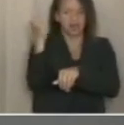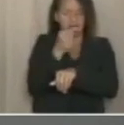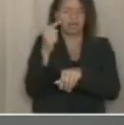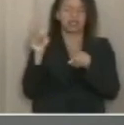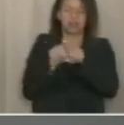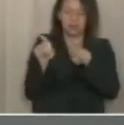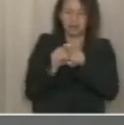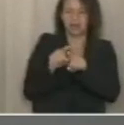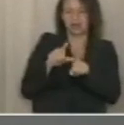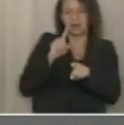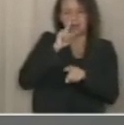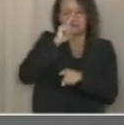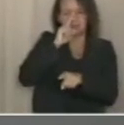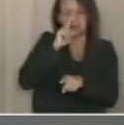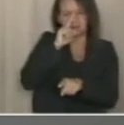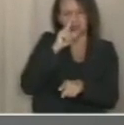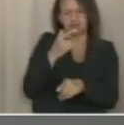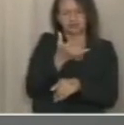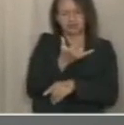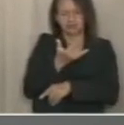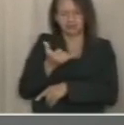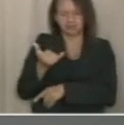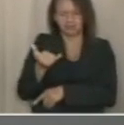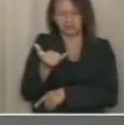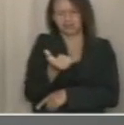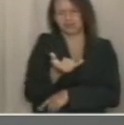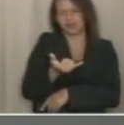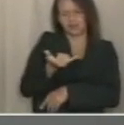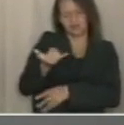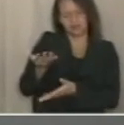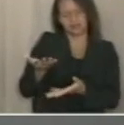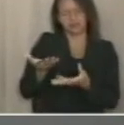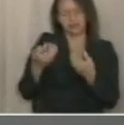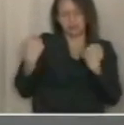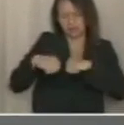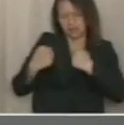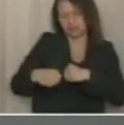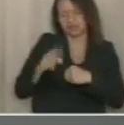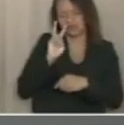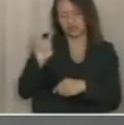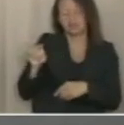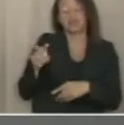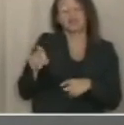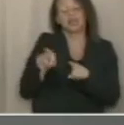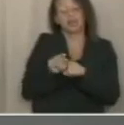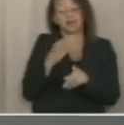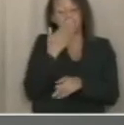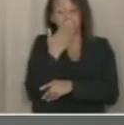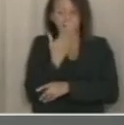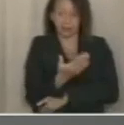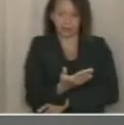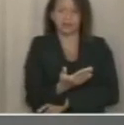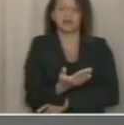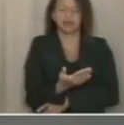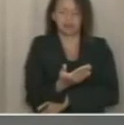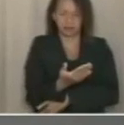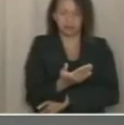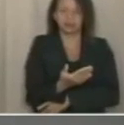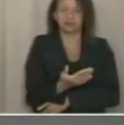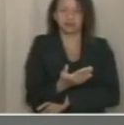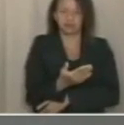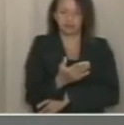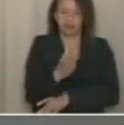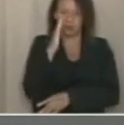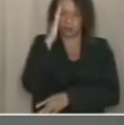criminalidade como tem ocorrido é sentimento com mais frequências aqui também gostaria de pedir também ao comando